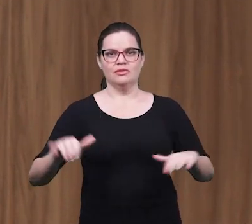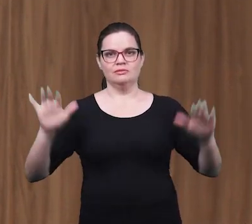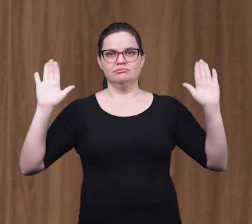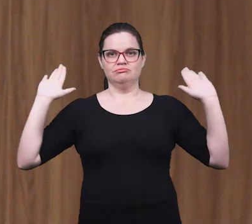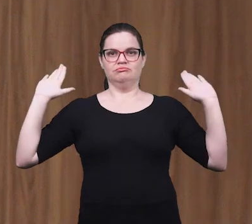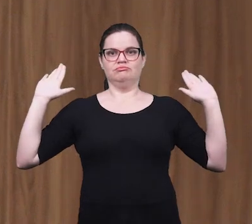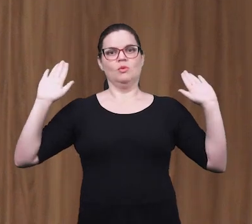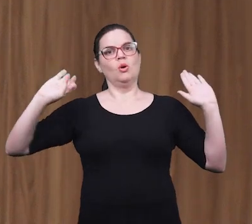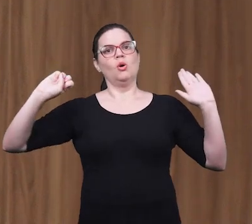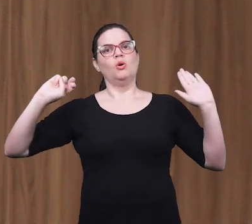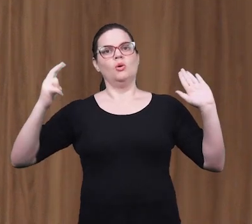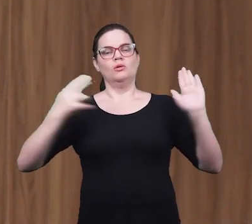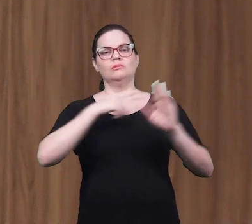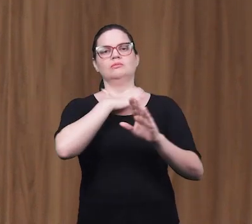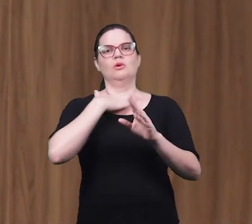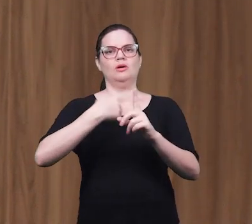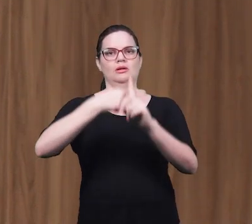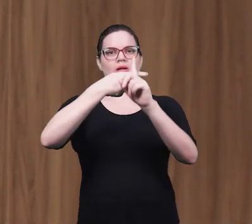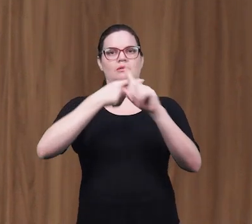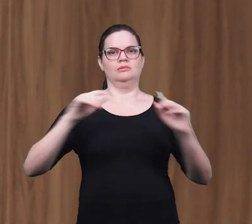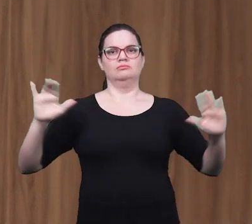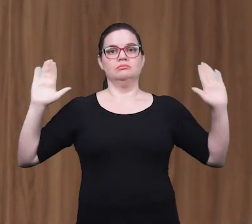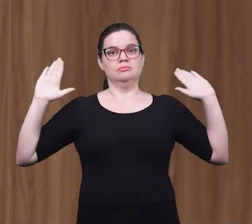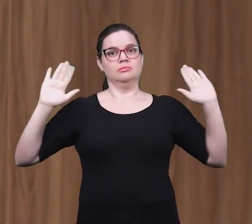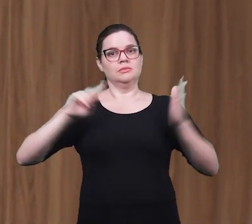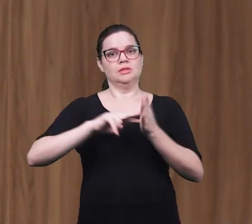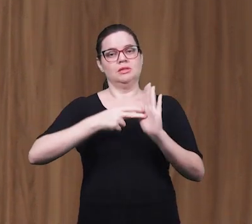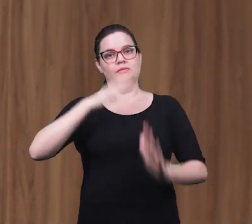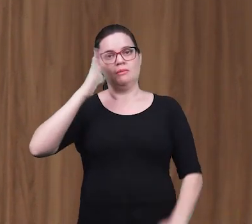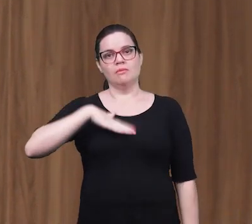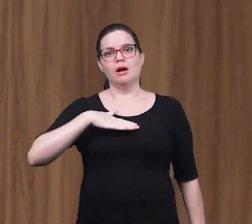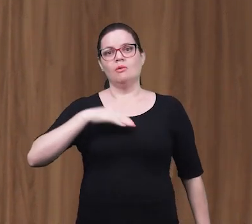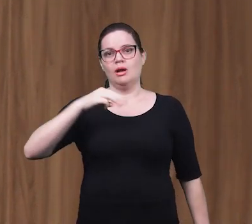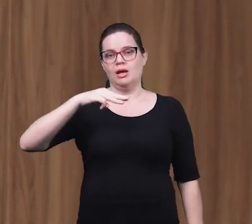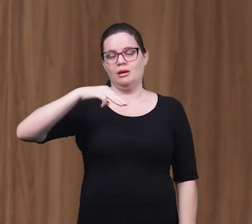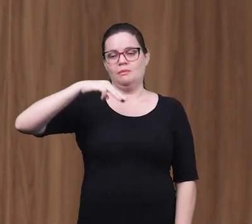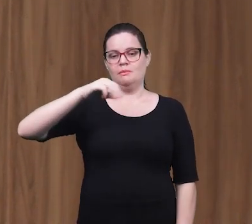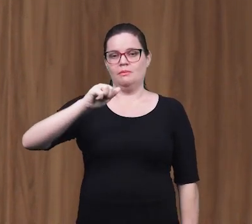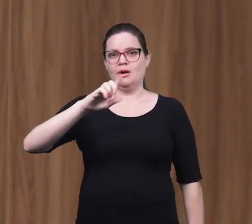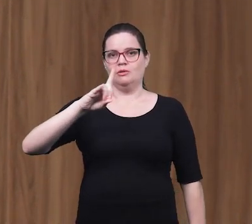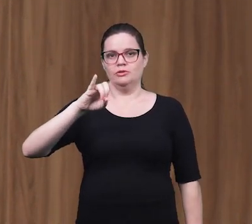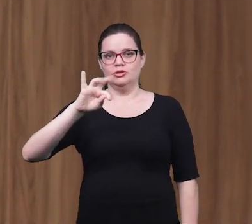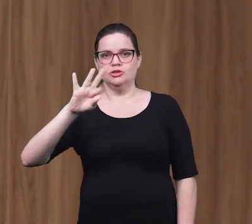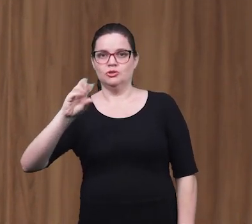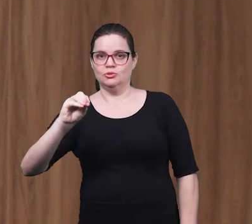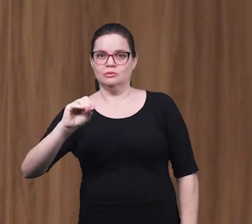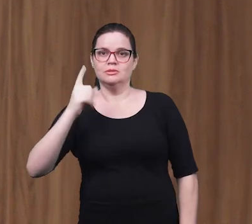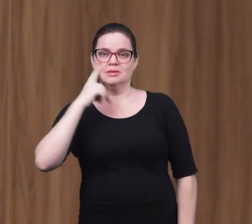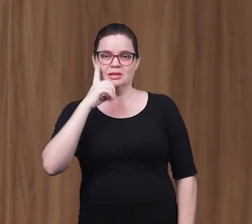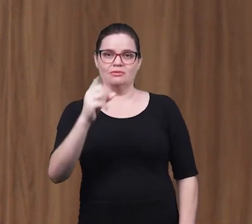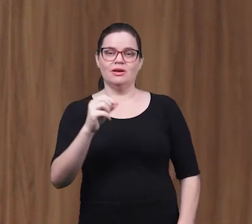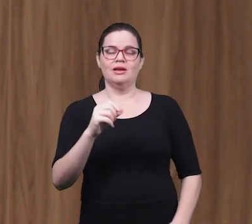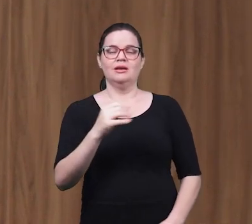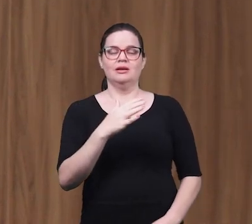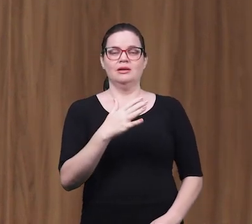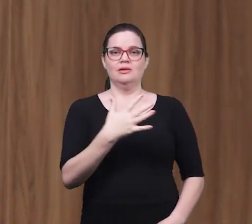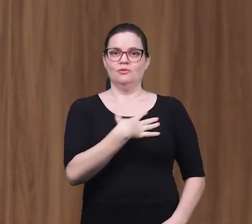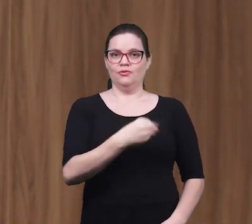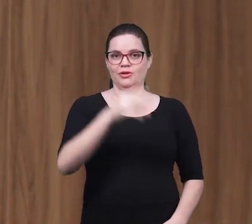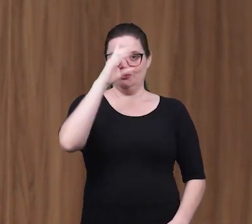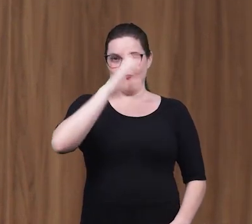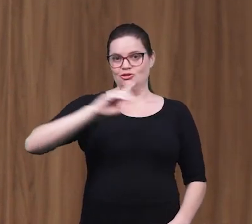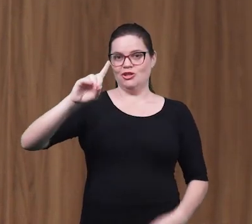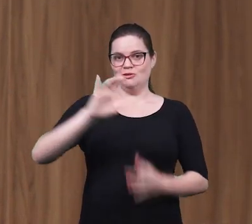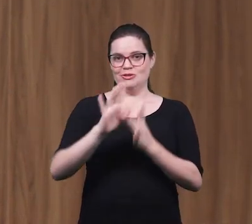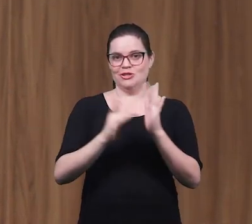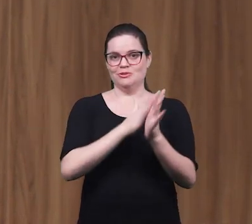da sua morte era ser maldito. E o Filho de Deus assumiu esse papel. Como ele assumiu o papel